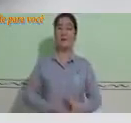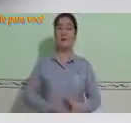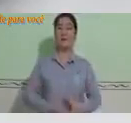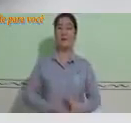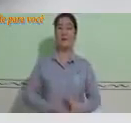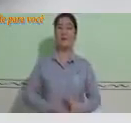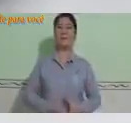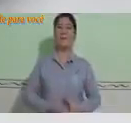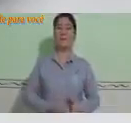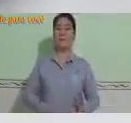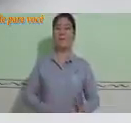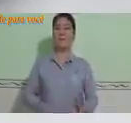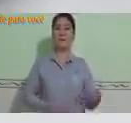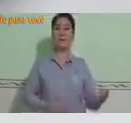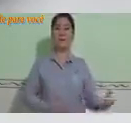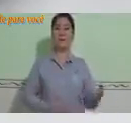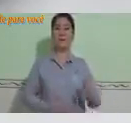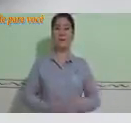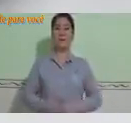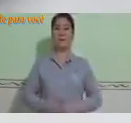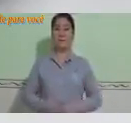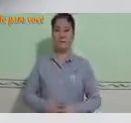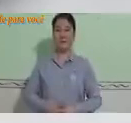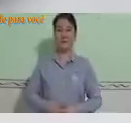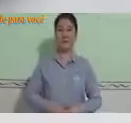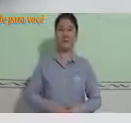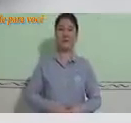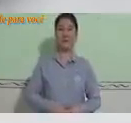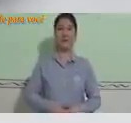através da açã ã o do cobre vírgula perturbando a fecundação